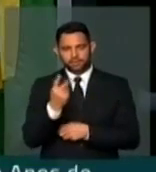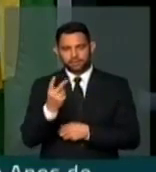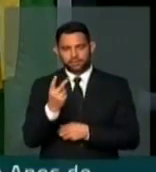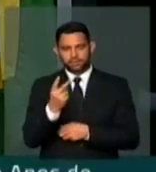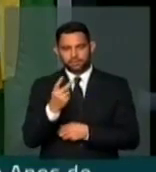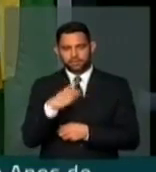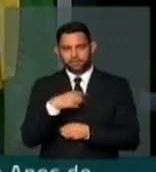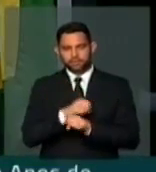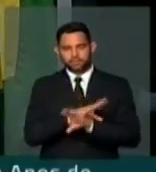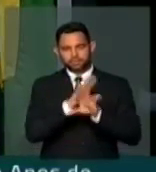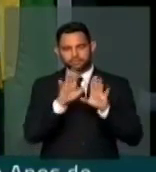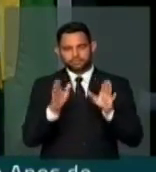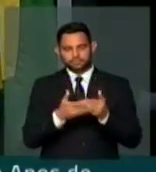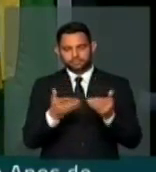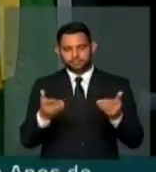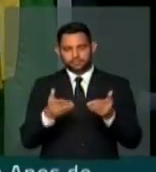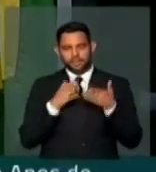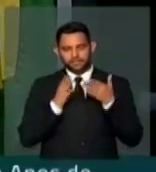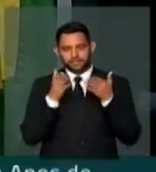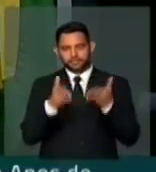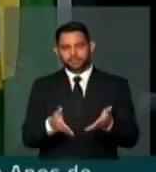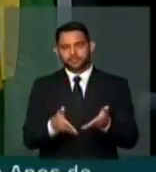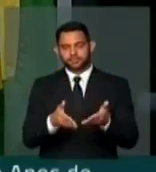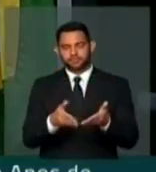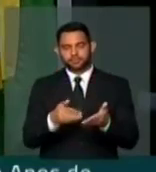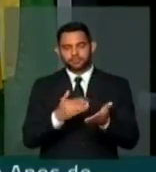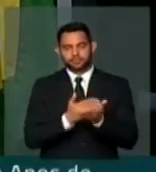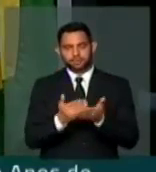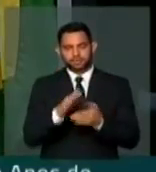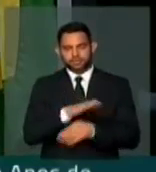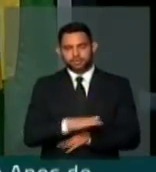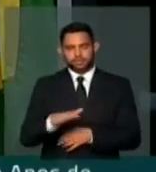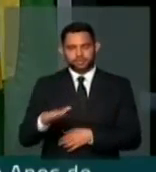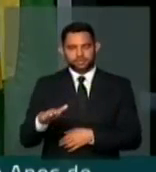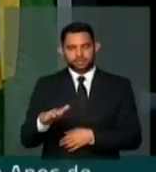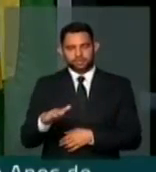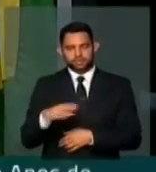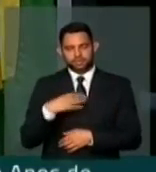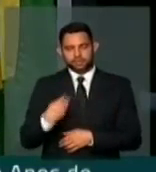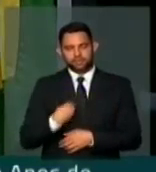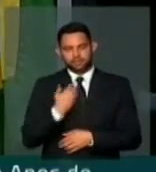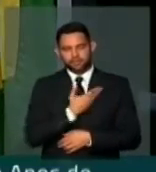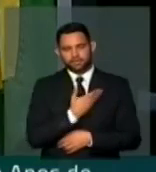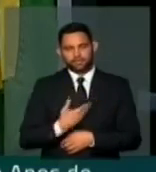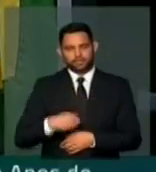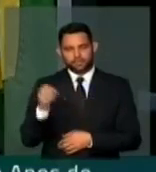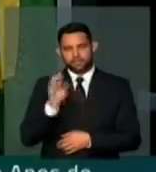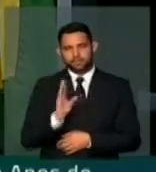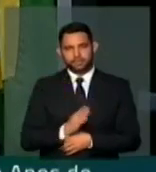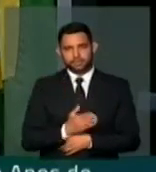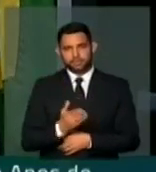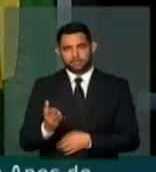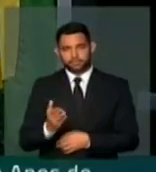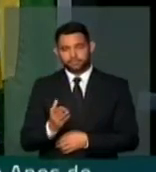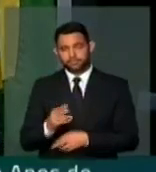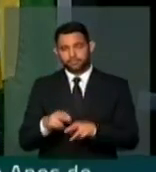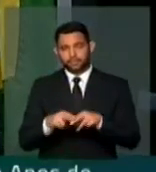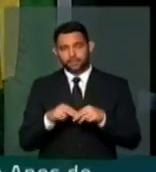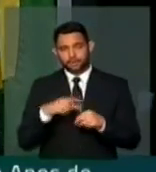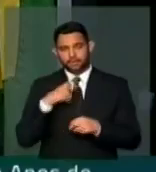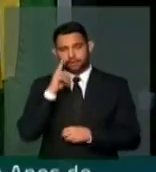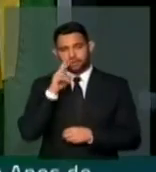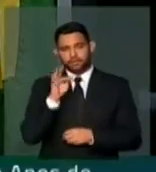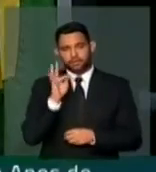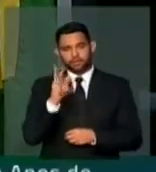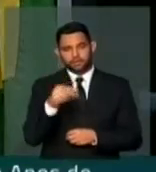da transparência, da participação desde criança na vida pública do país. Pode olhar